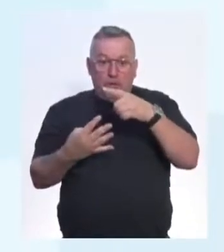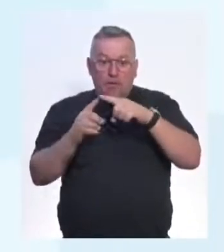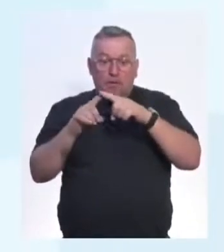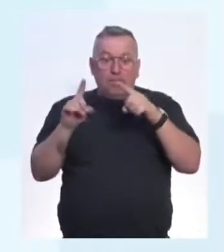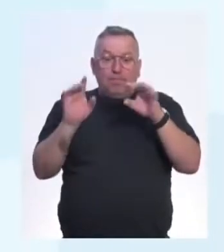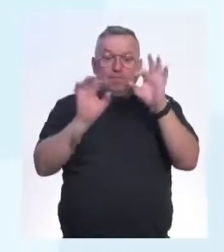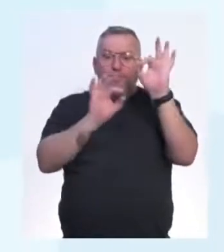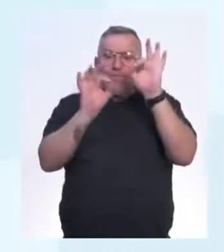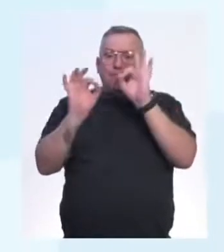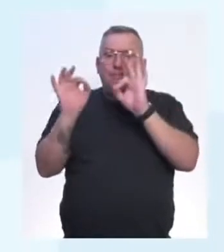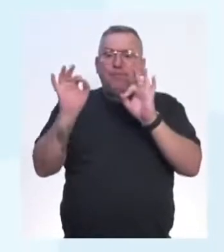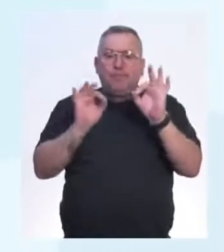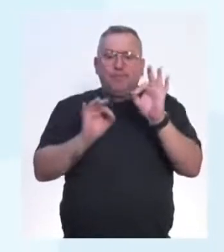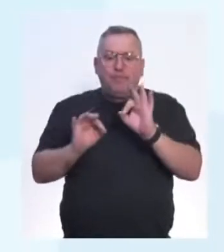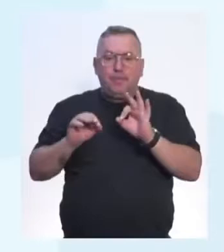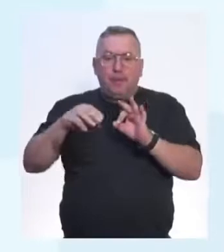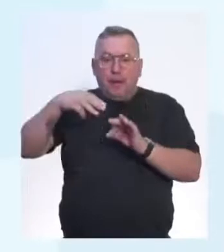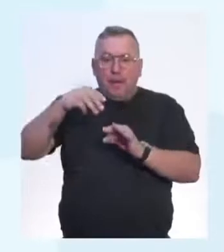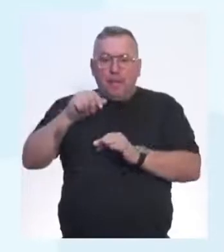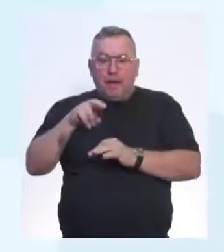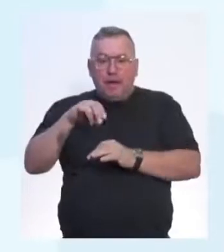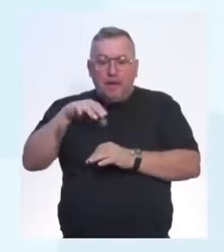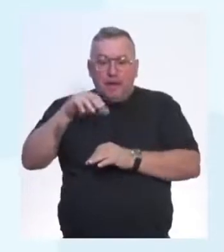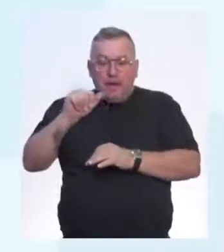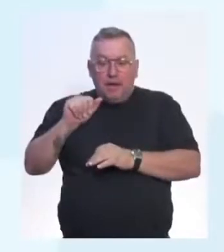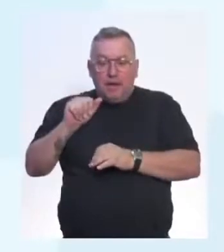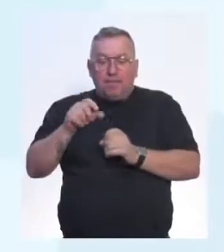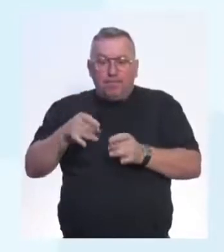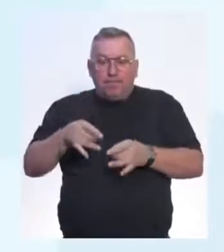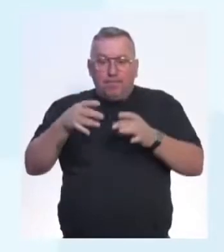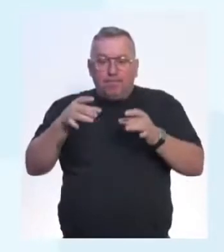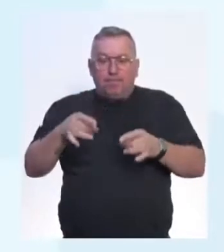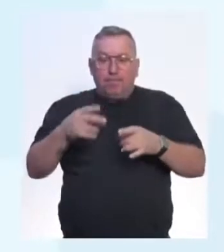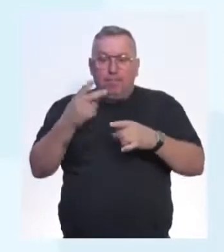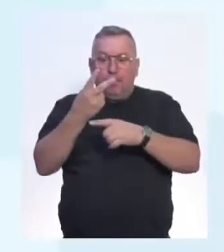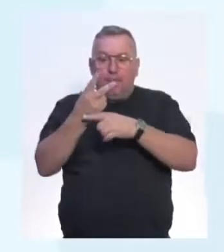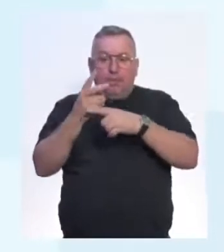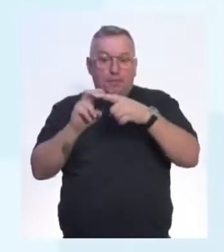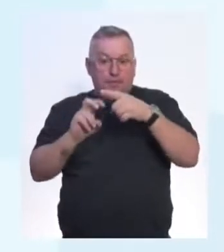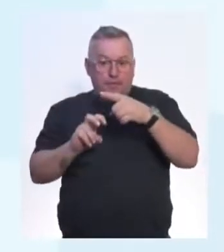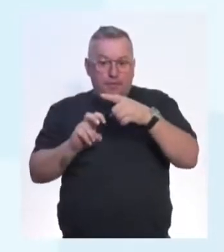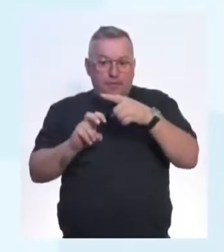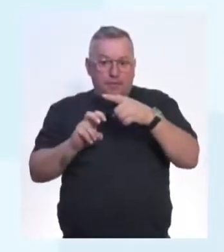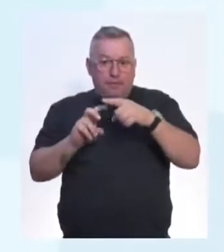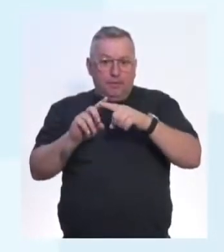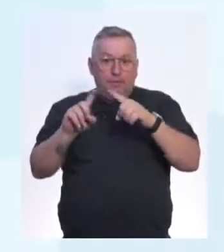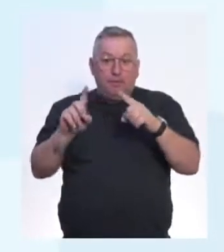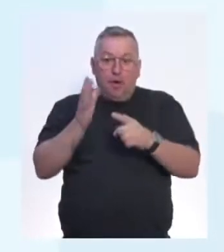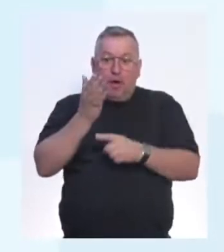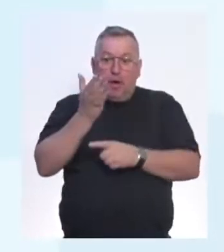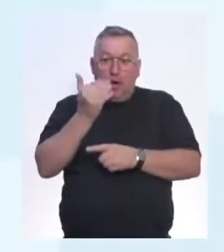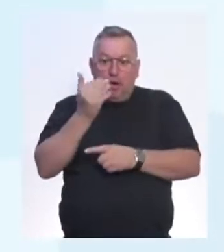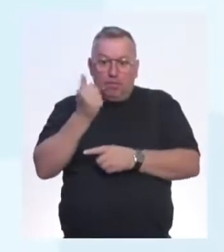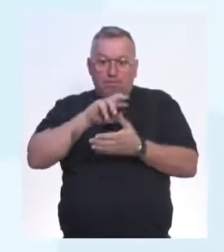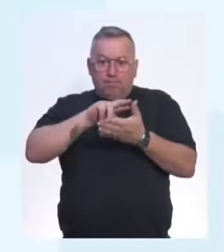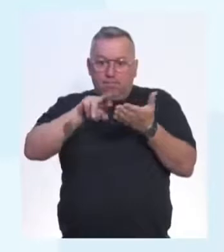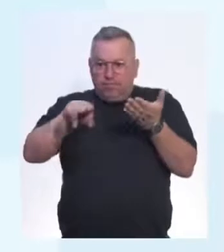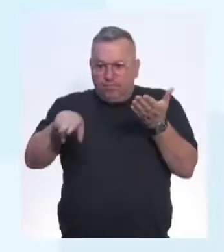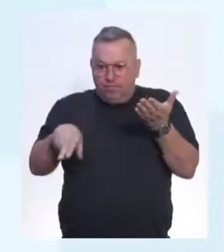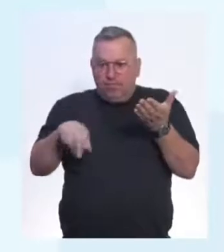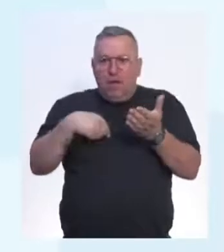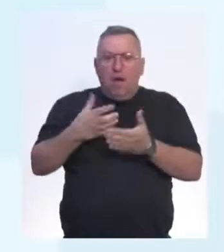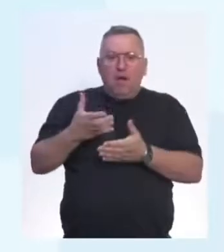a decoração. E Mariana gastou 2/5 da mesma quantia para a comida. Aí eu quero